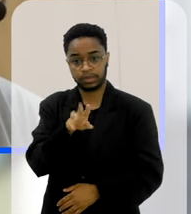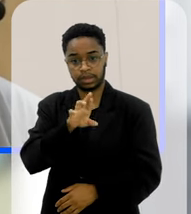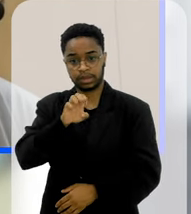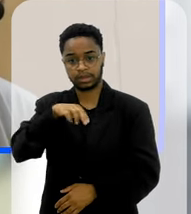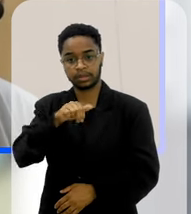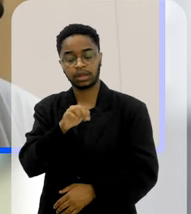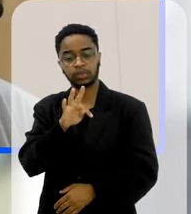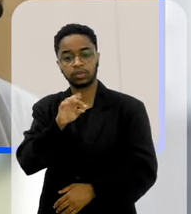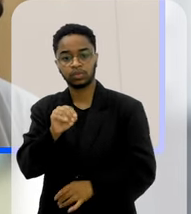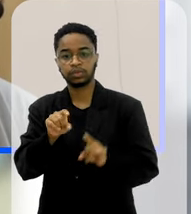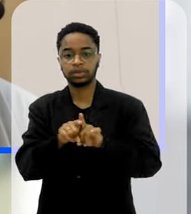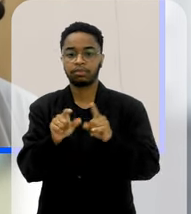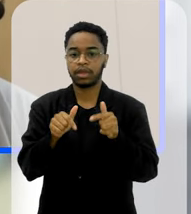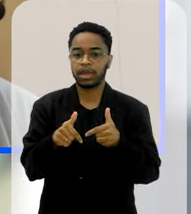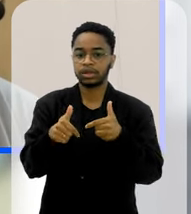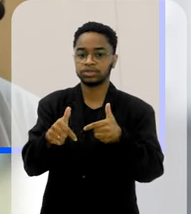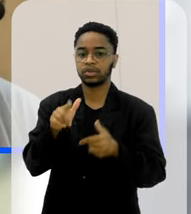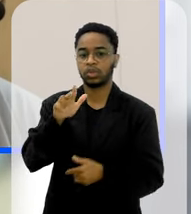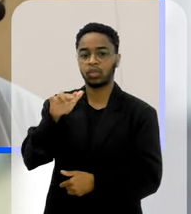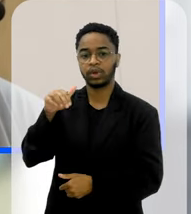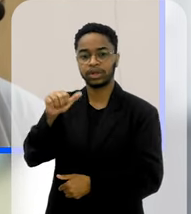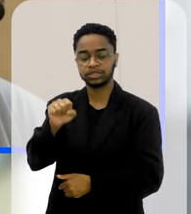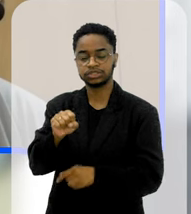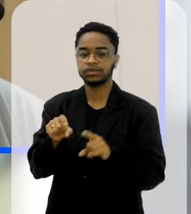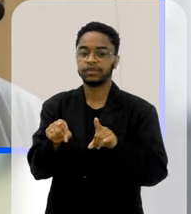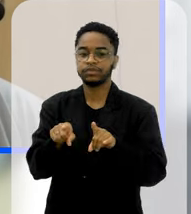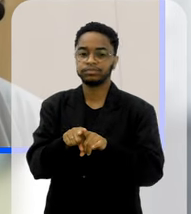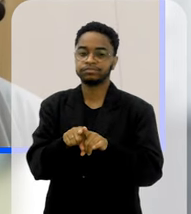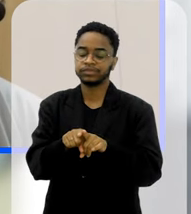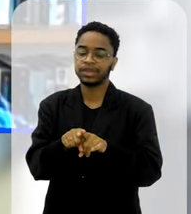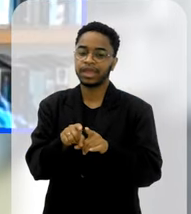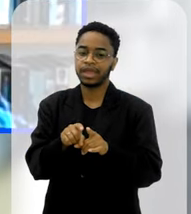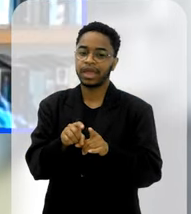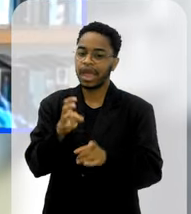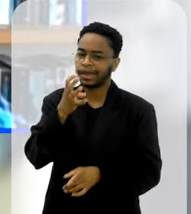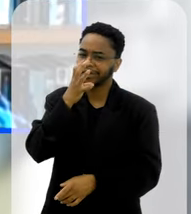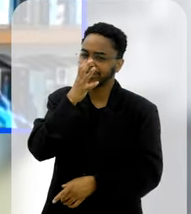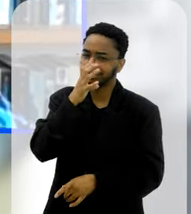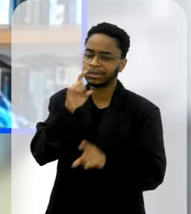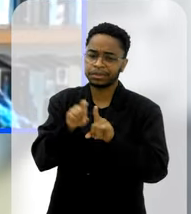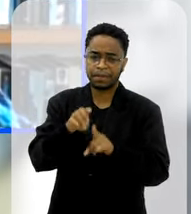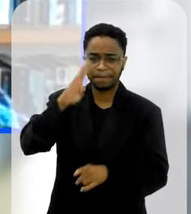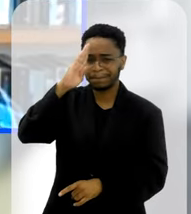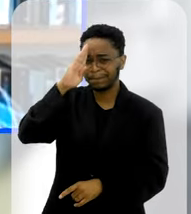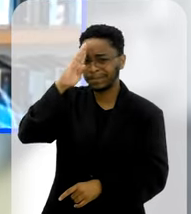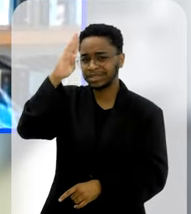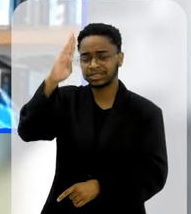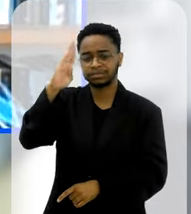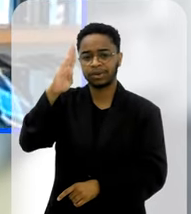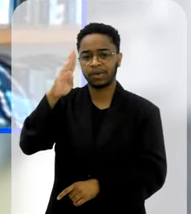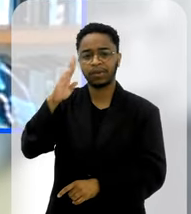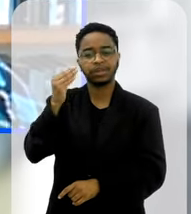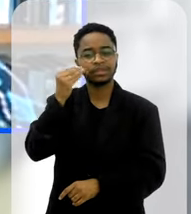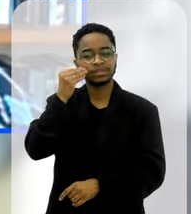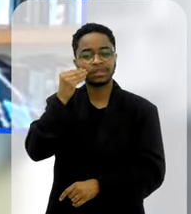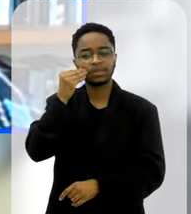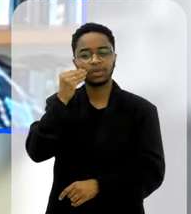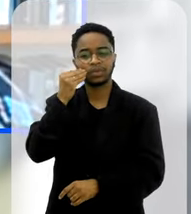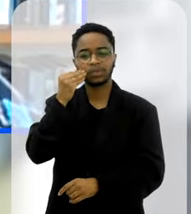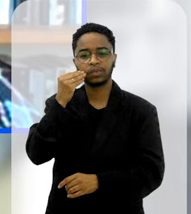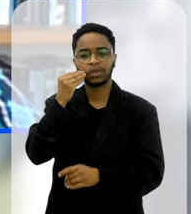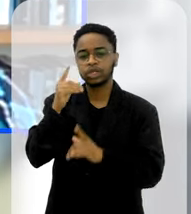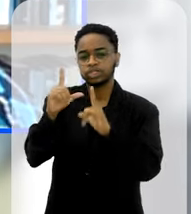o projeto do professor Renato quanto a atuação do Lucas são ações admiráveis e fundamentais